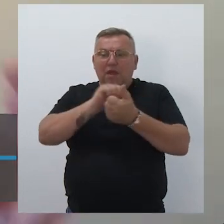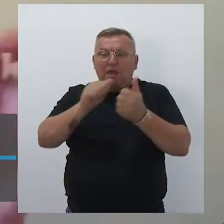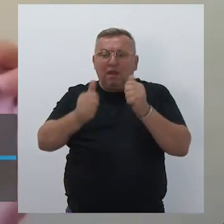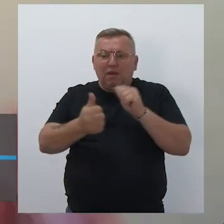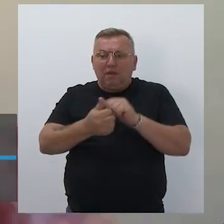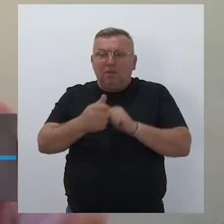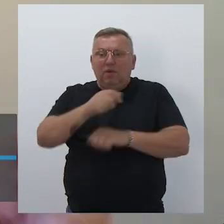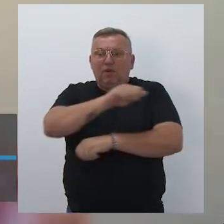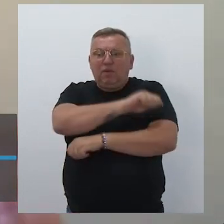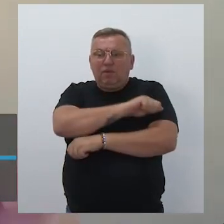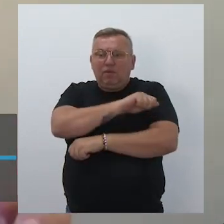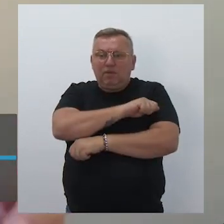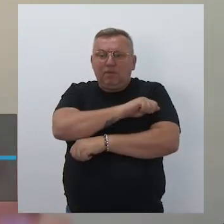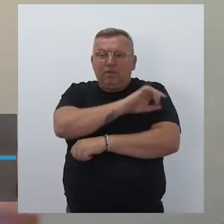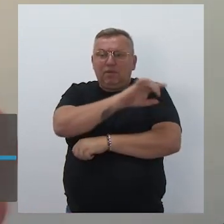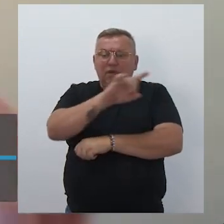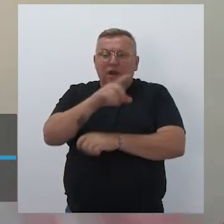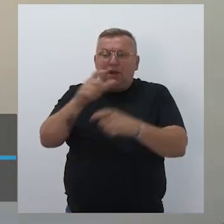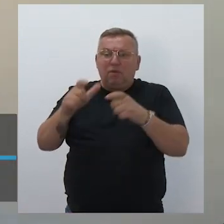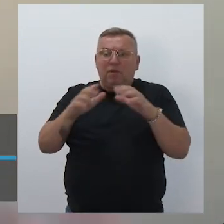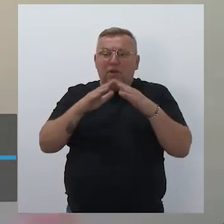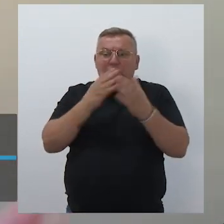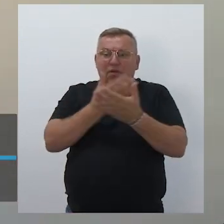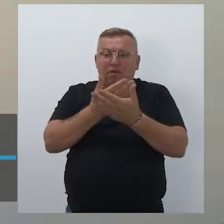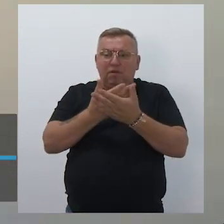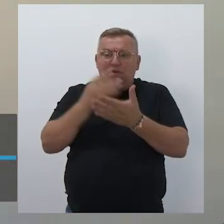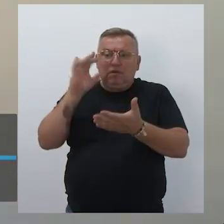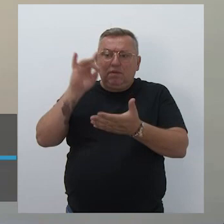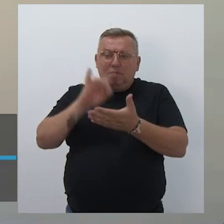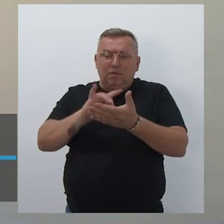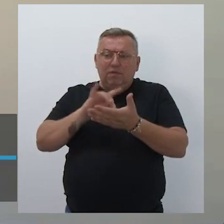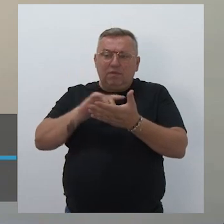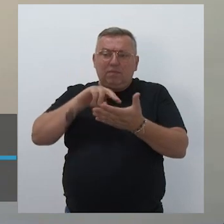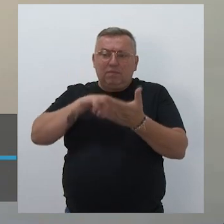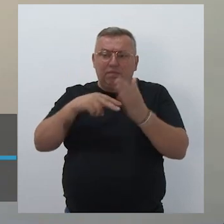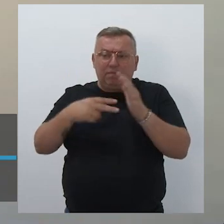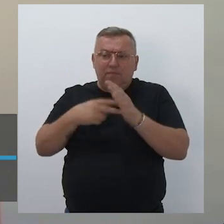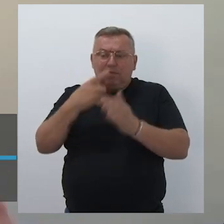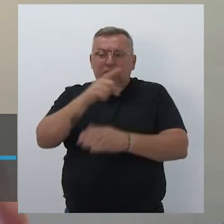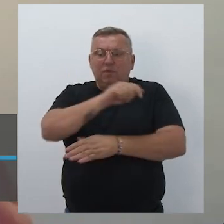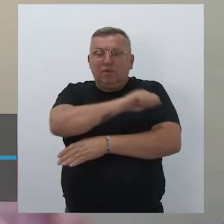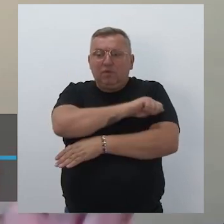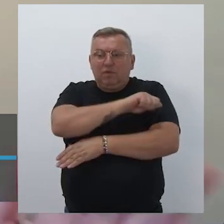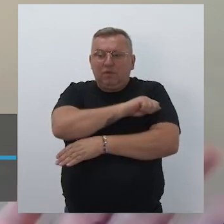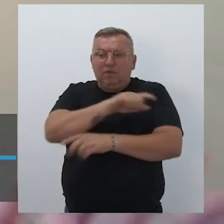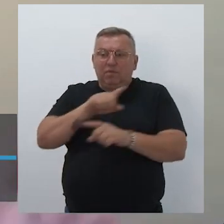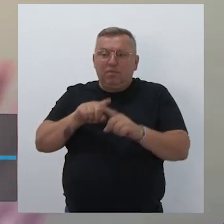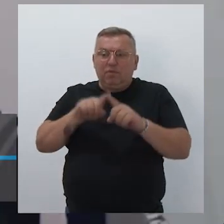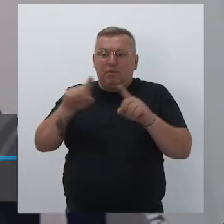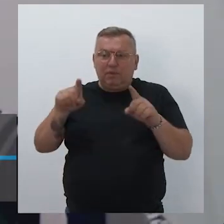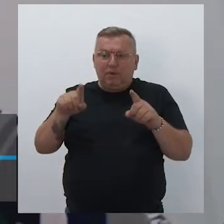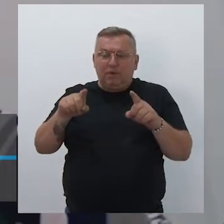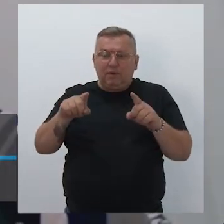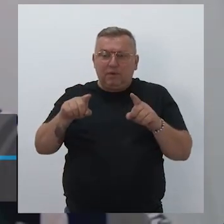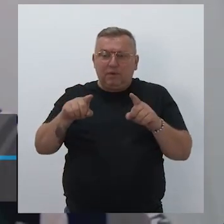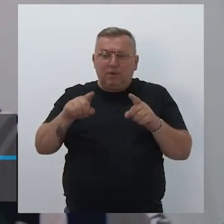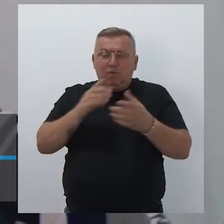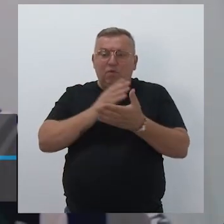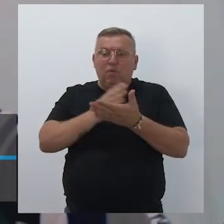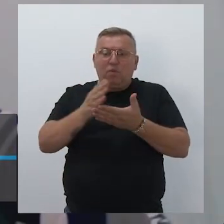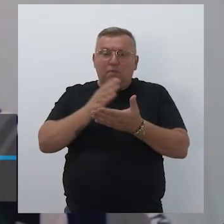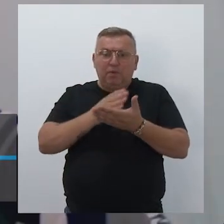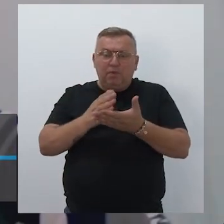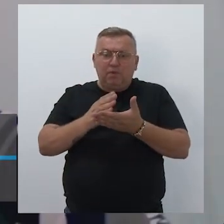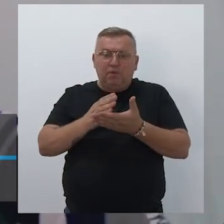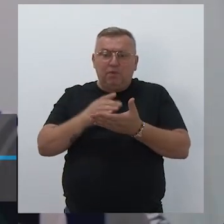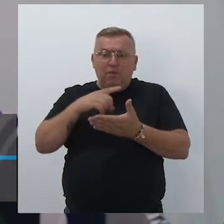ao contexto de cada unidade escolar, para que de fato faça sentido para o seu aluno. Porém, no começo, como